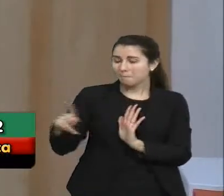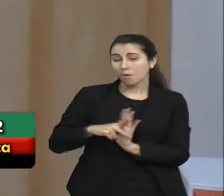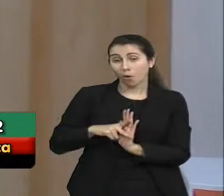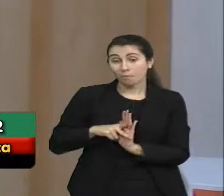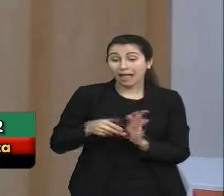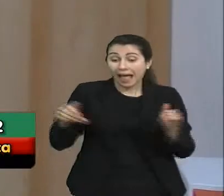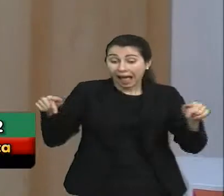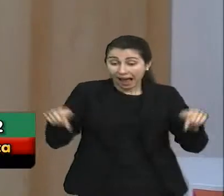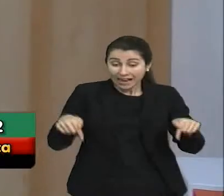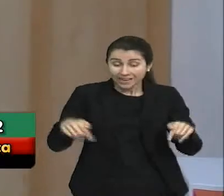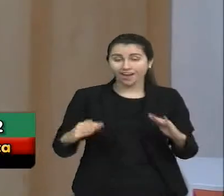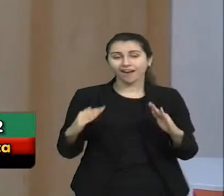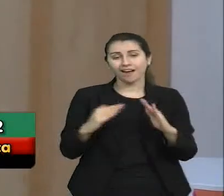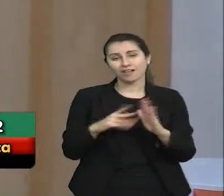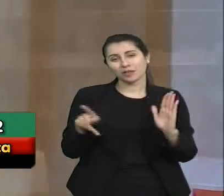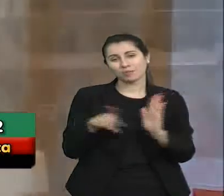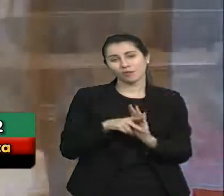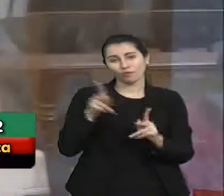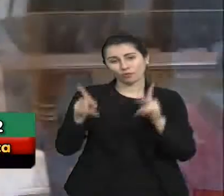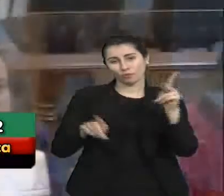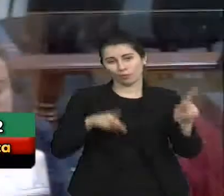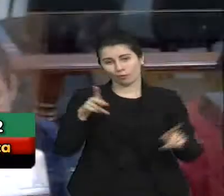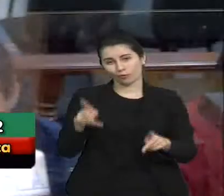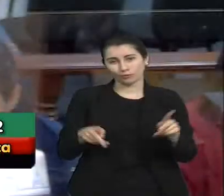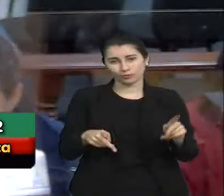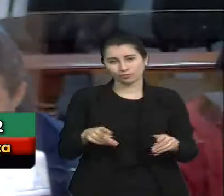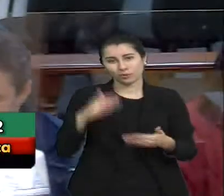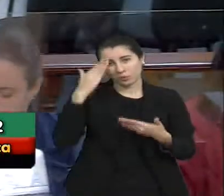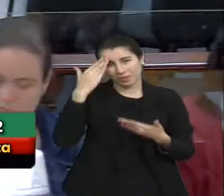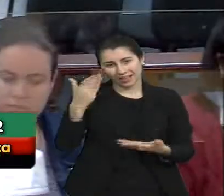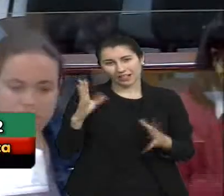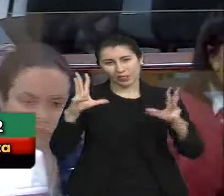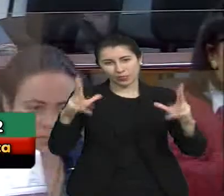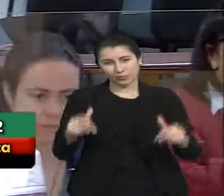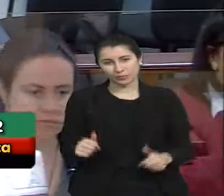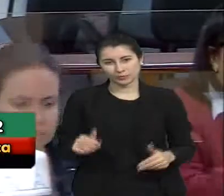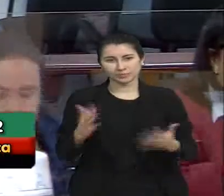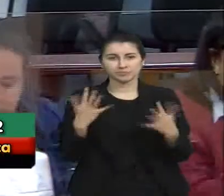casa. Aqui é a casa do povo. Muito obrigado a todos.